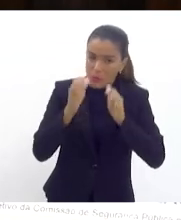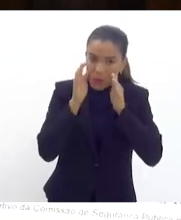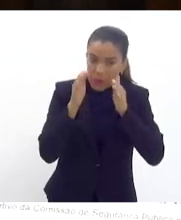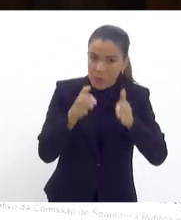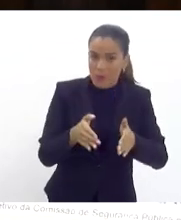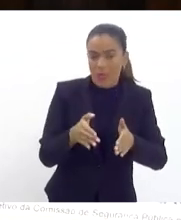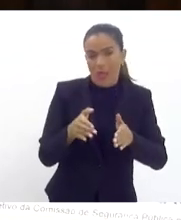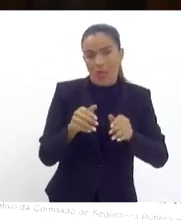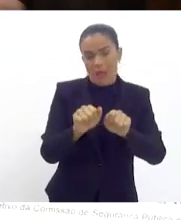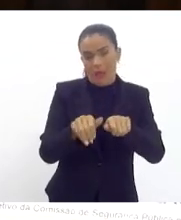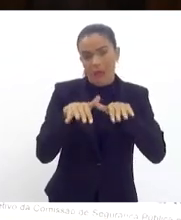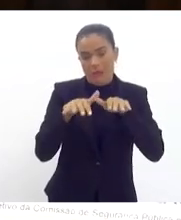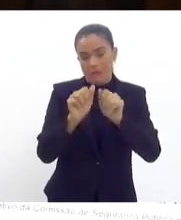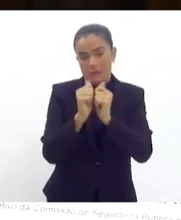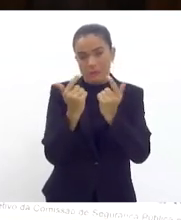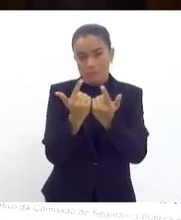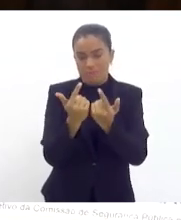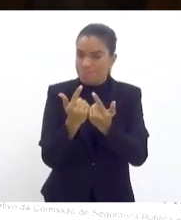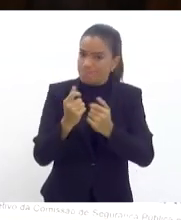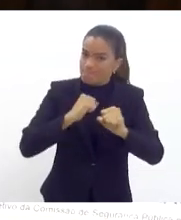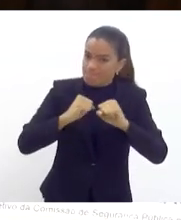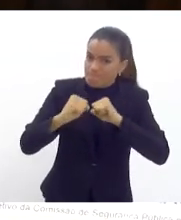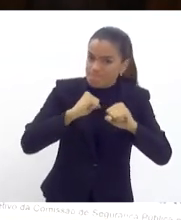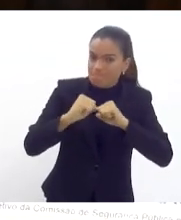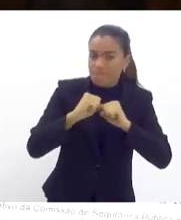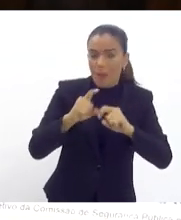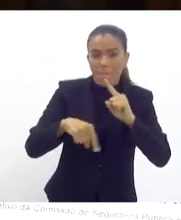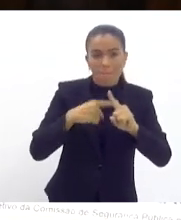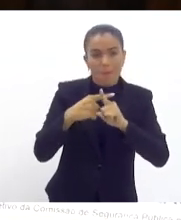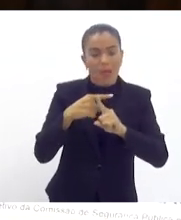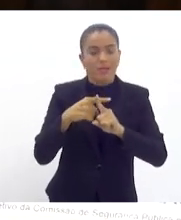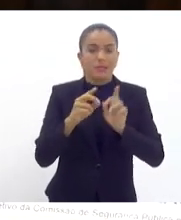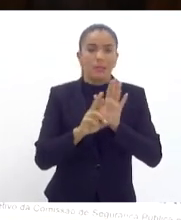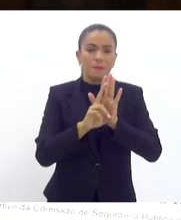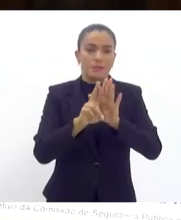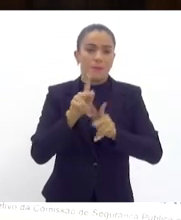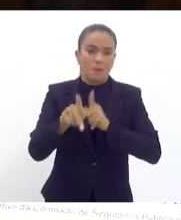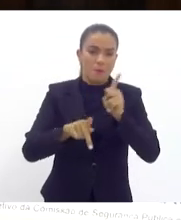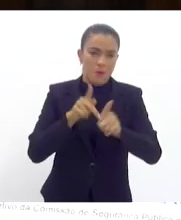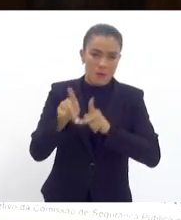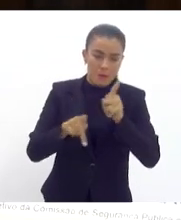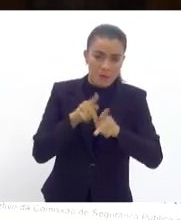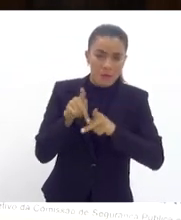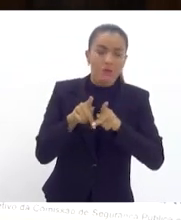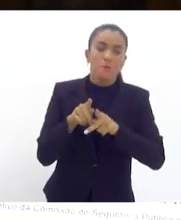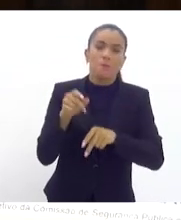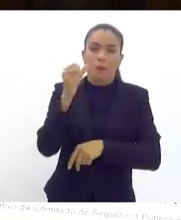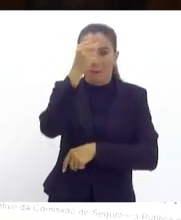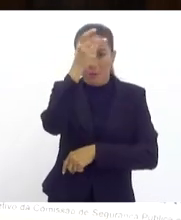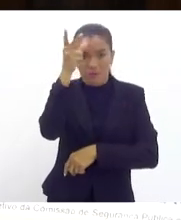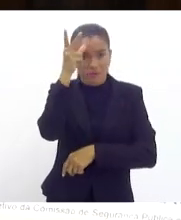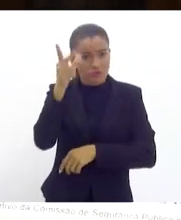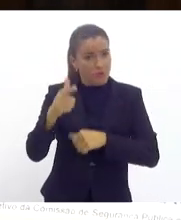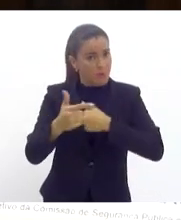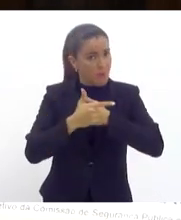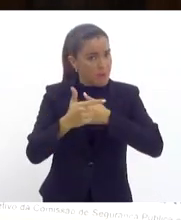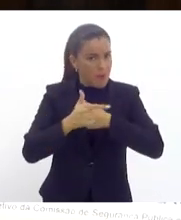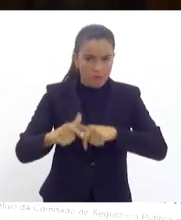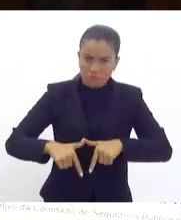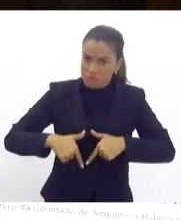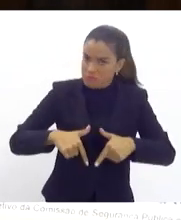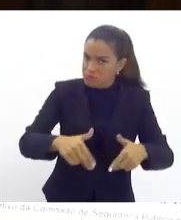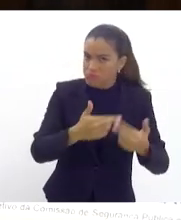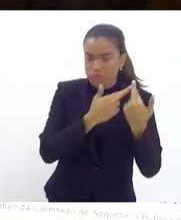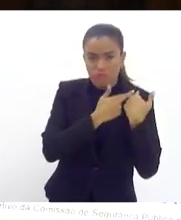a Assembleia Legislativa com a voz que a gente agora mais a sociedade civil para que a prefeitura tem que fazer o seu papel a gente